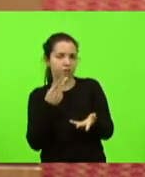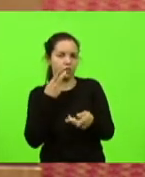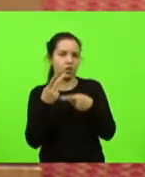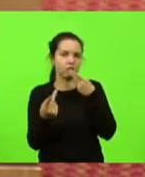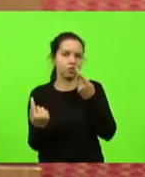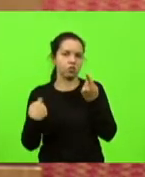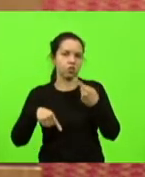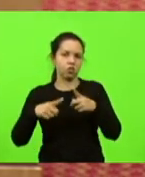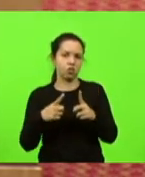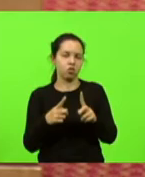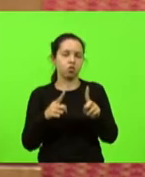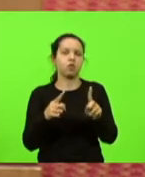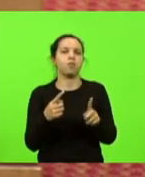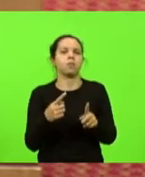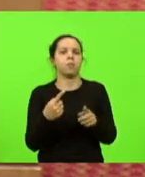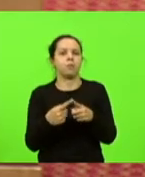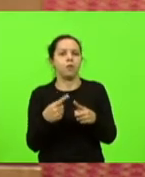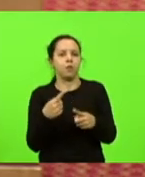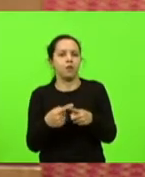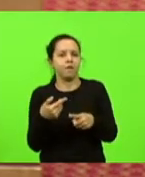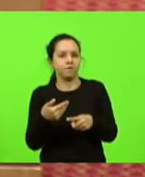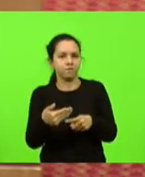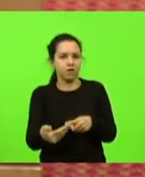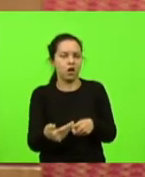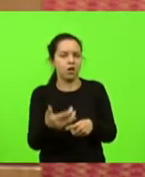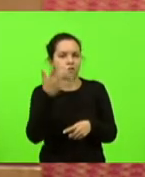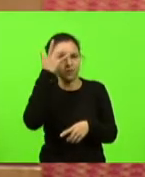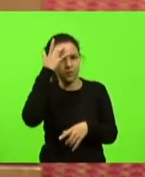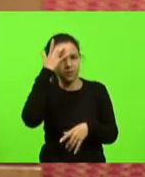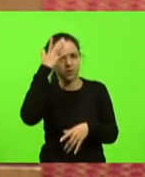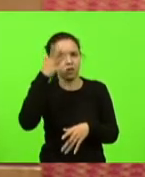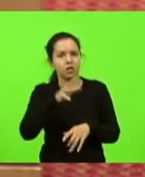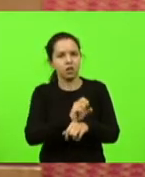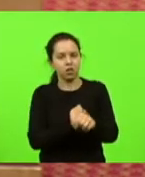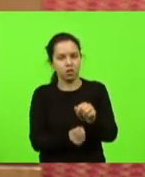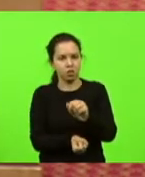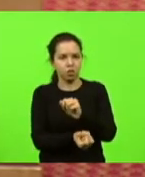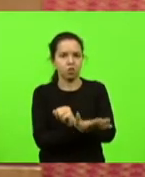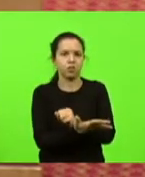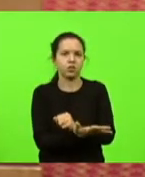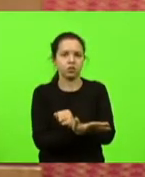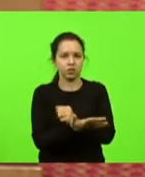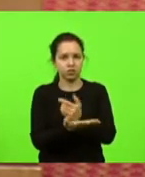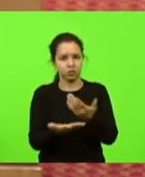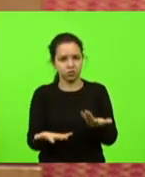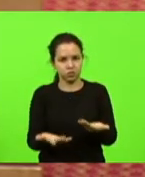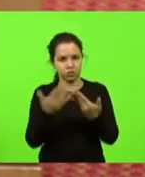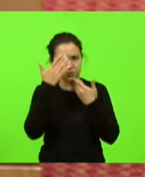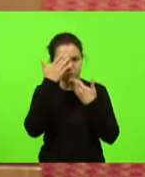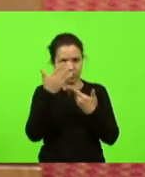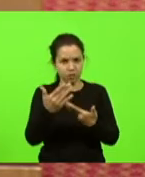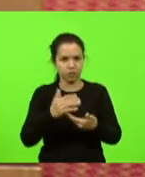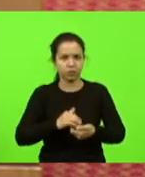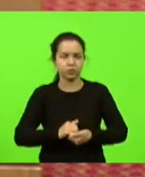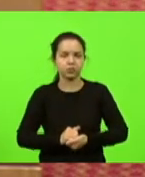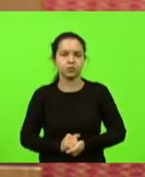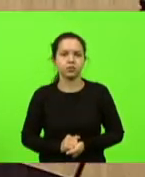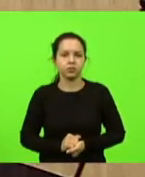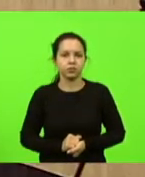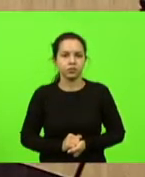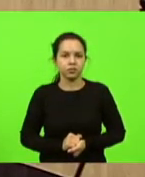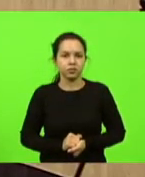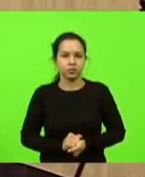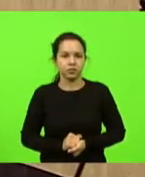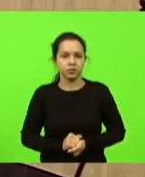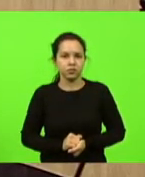contra, porque vai facilitar a corrupção. Faz favor. Obrigado, senhor presidente. Presidente, eu fui citado. Pela ordem, senhor presidente.